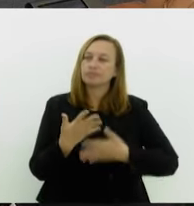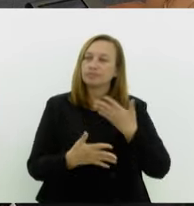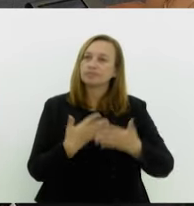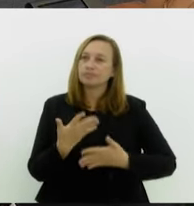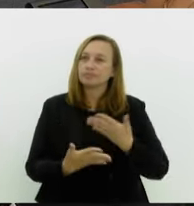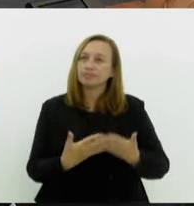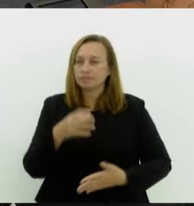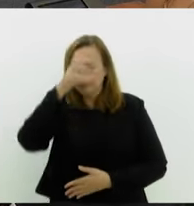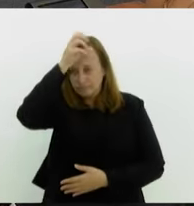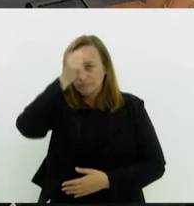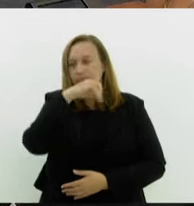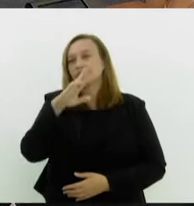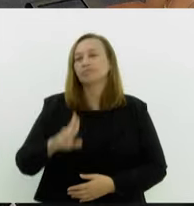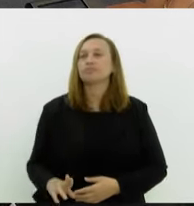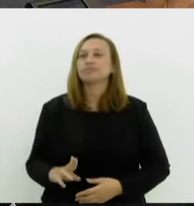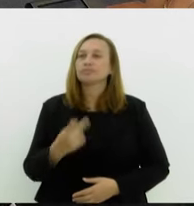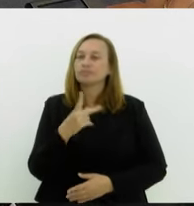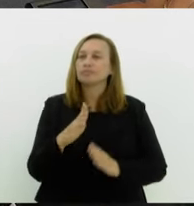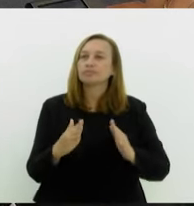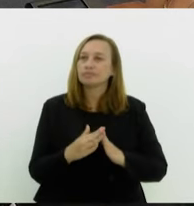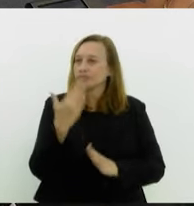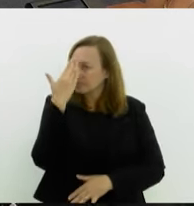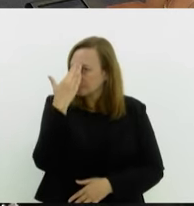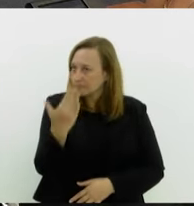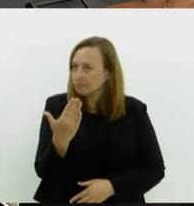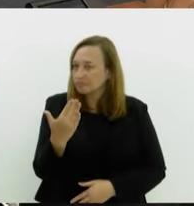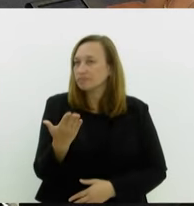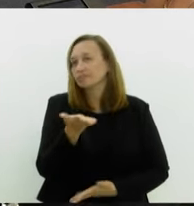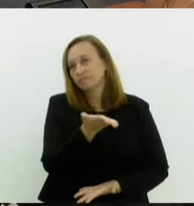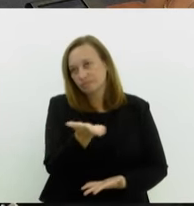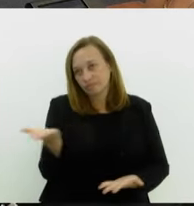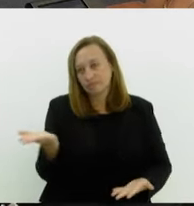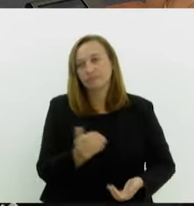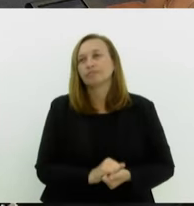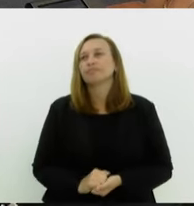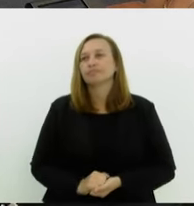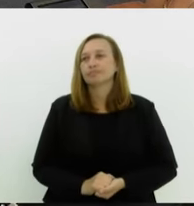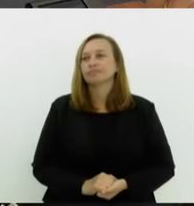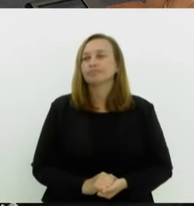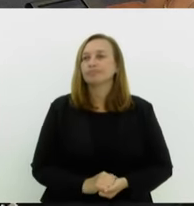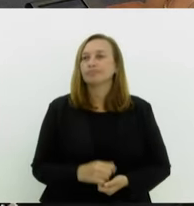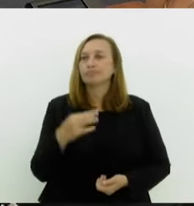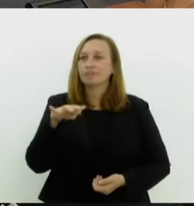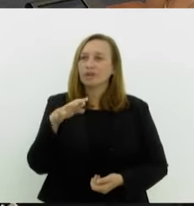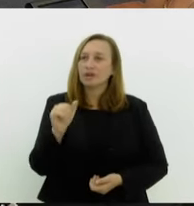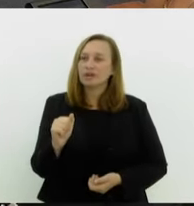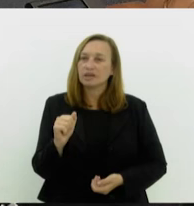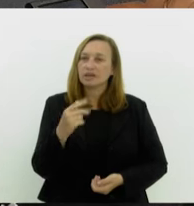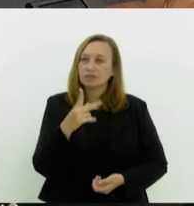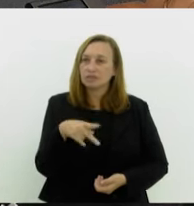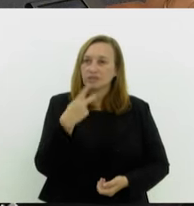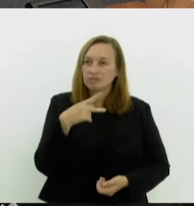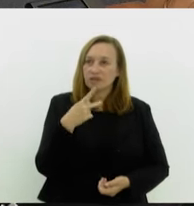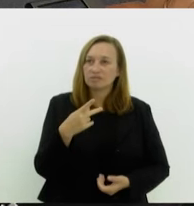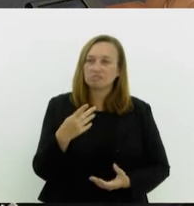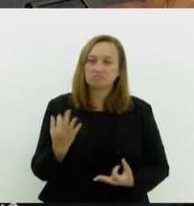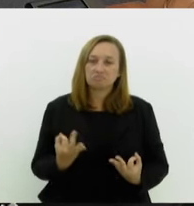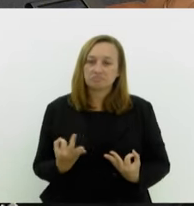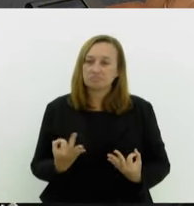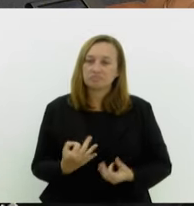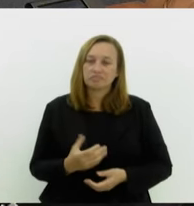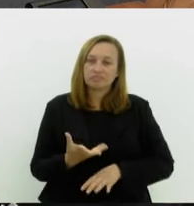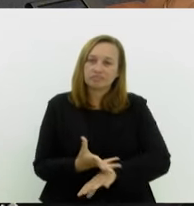tia Ju aqui na sua casa então quero agradecer muito a vocês Maria Cláudia essa tua fala ela foi me